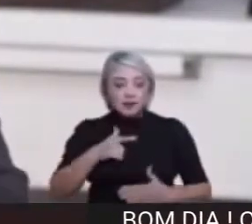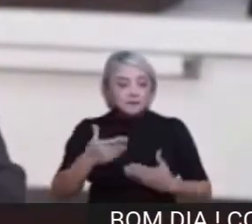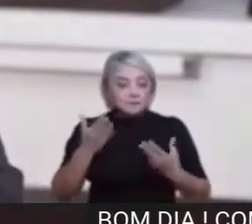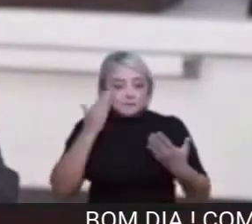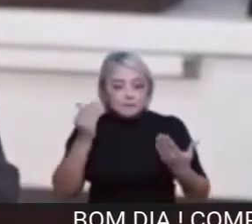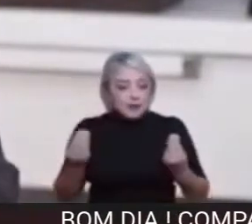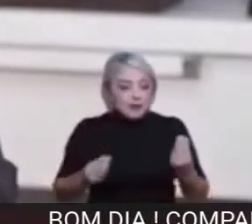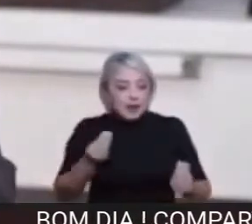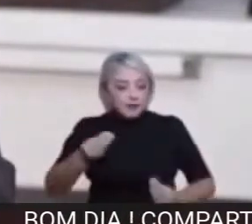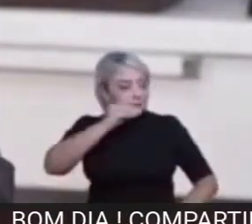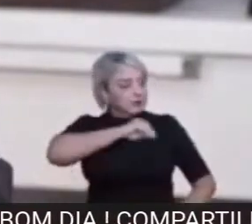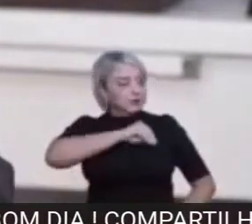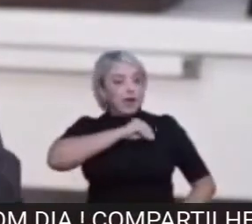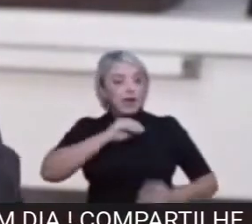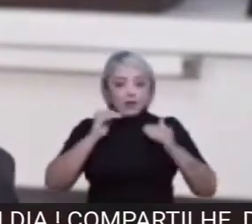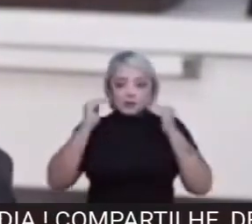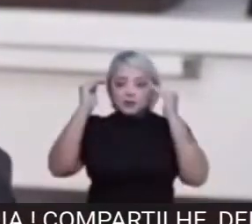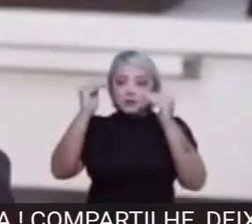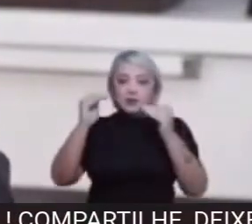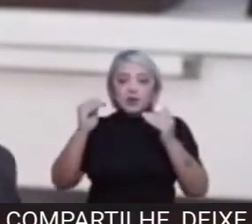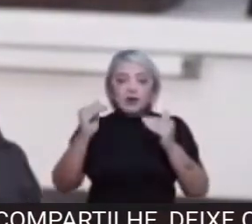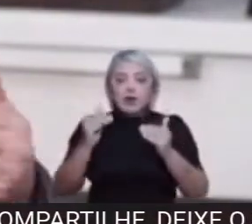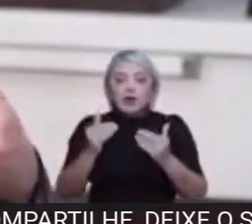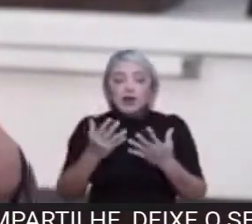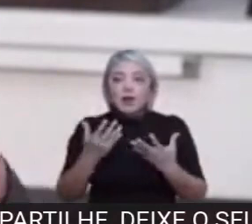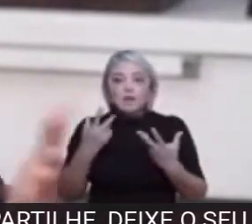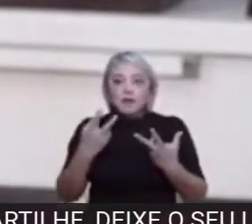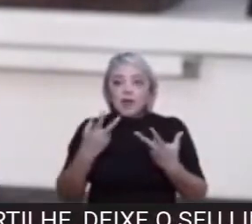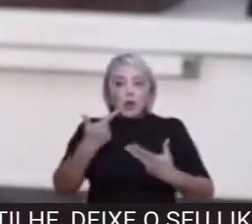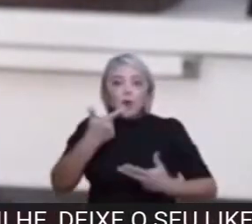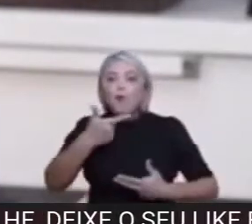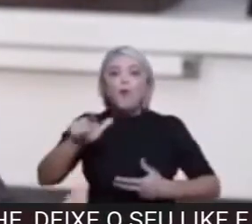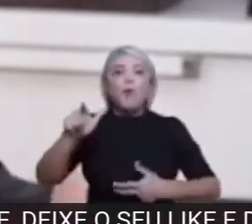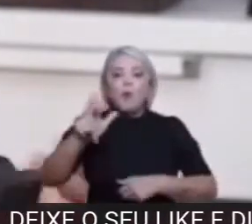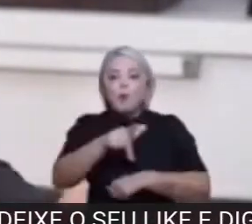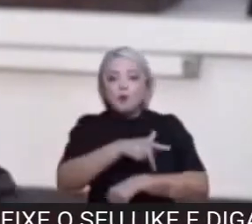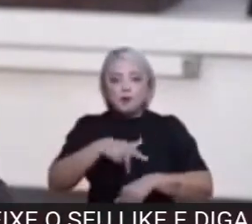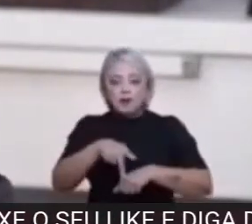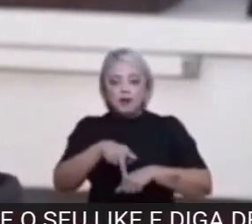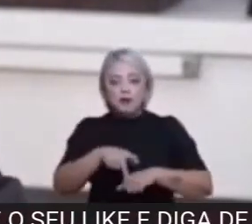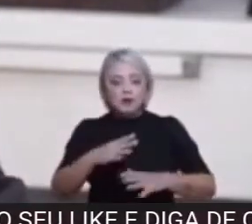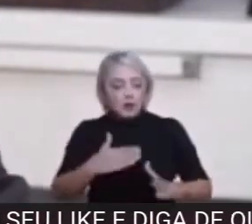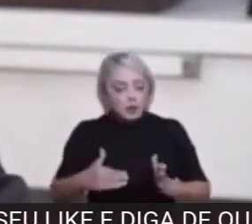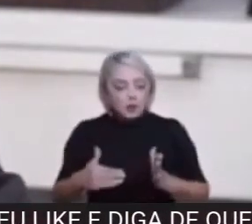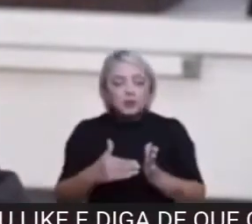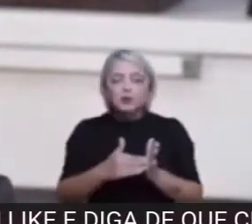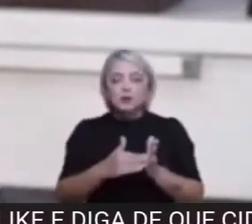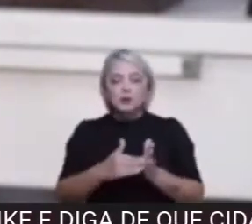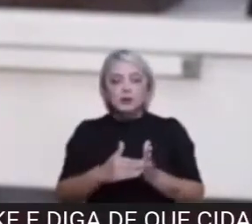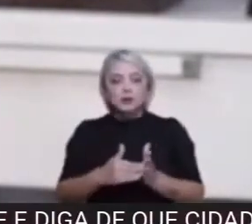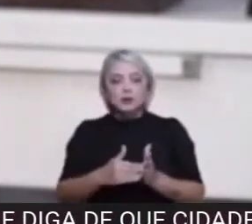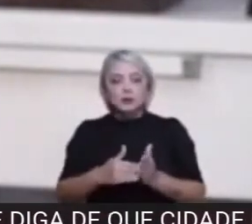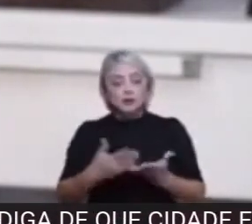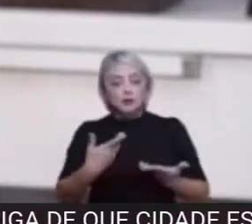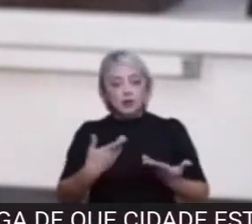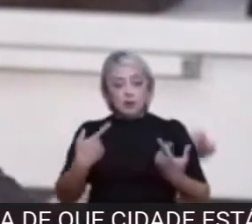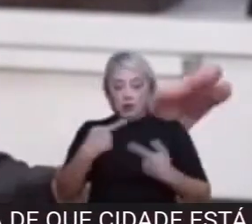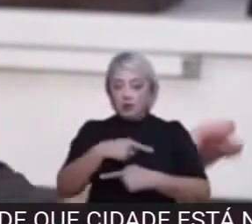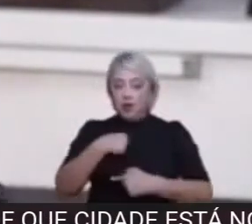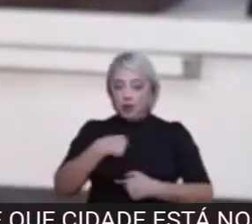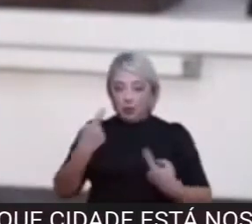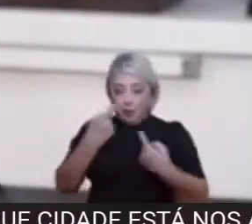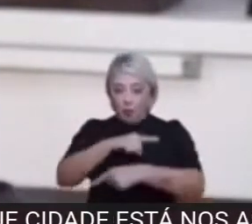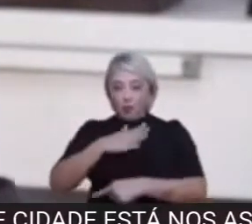salário. Ou seja, é um outro país. Então, tudo isso que foi montado contra mim, eu prestei